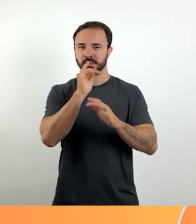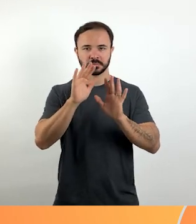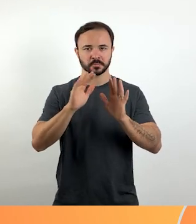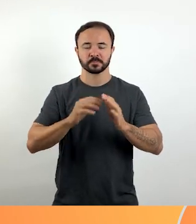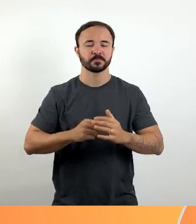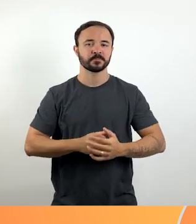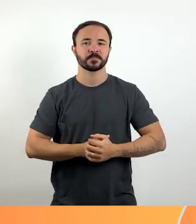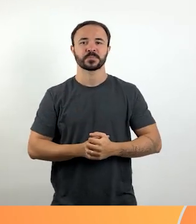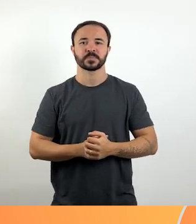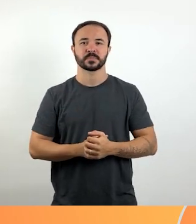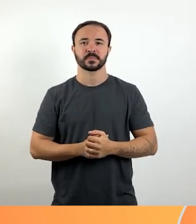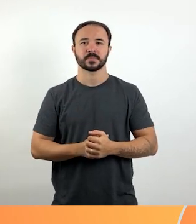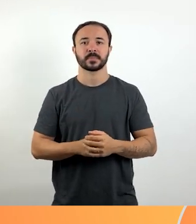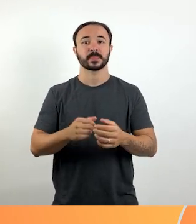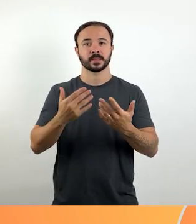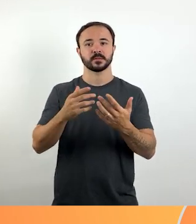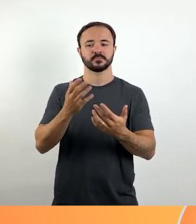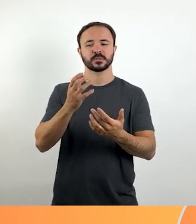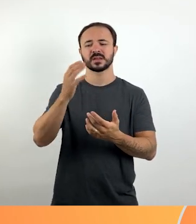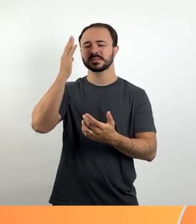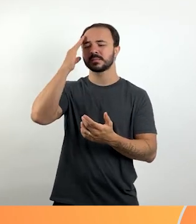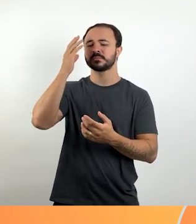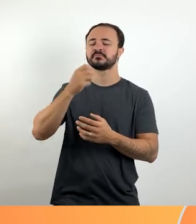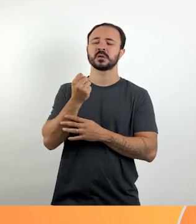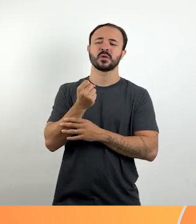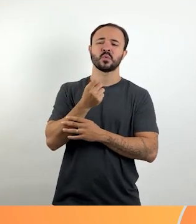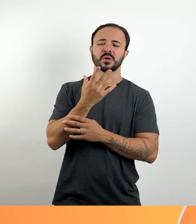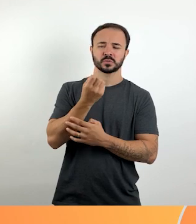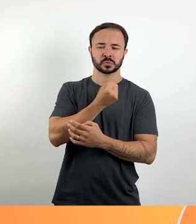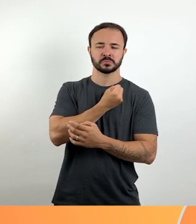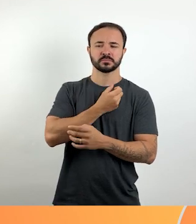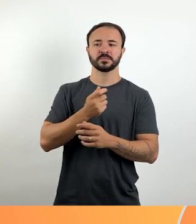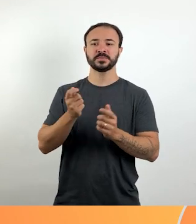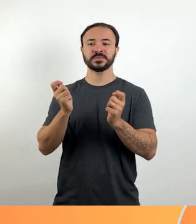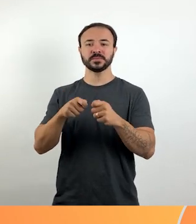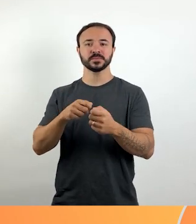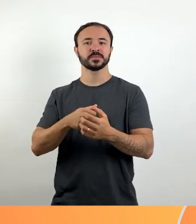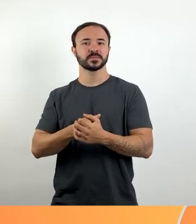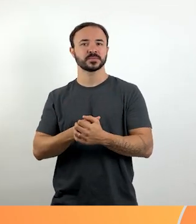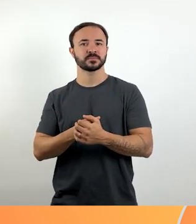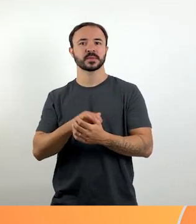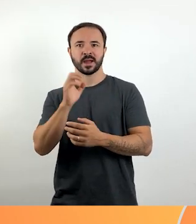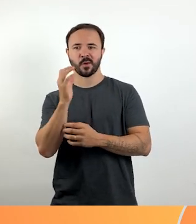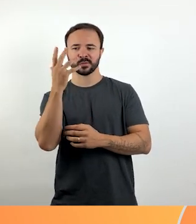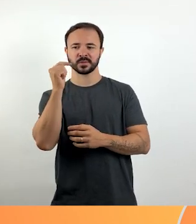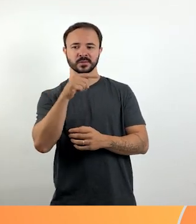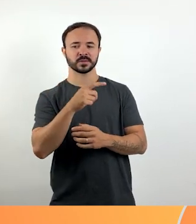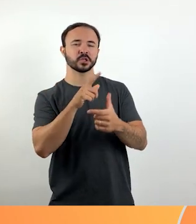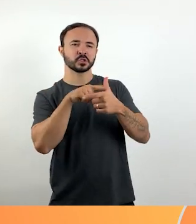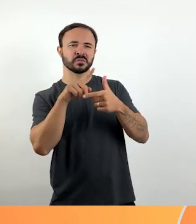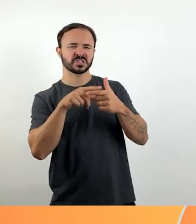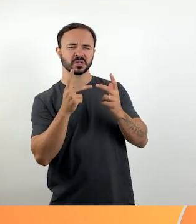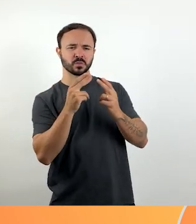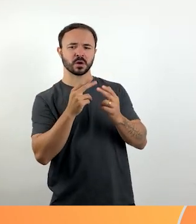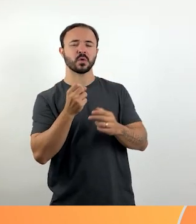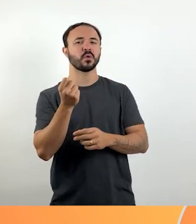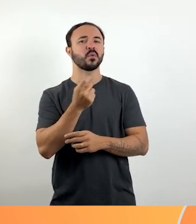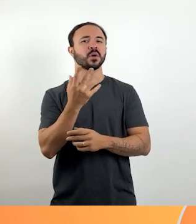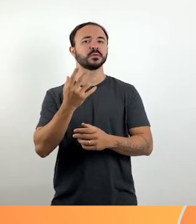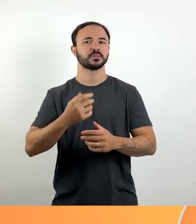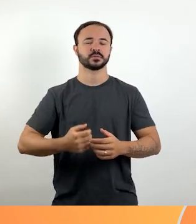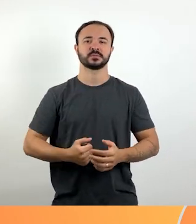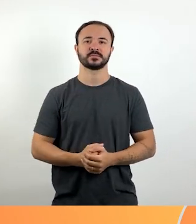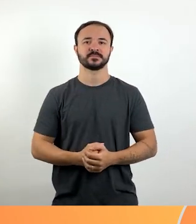quer saber quantos números acontece isso, né? Quantas vezes acontece essa configuração.